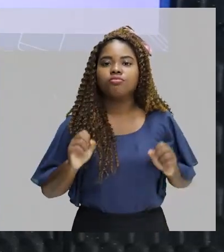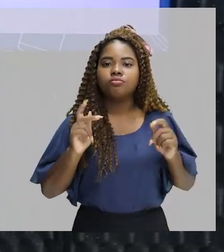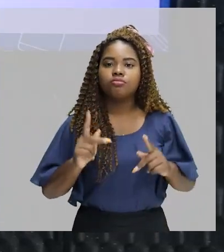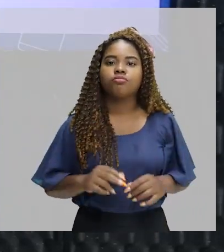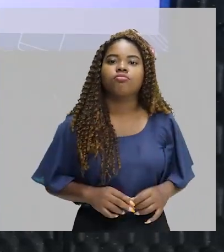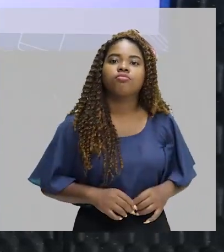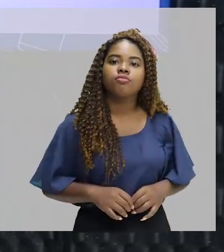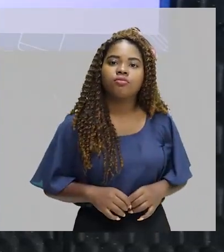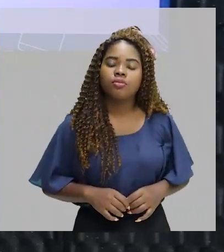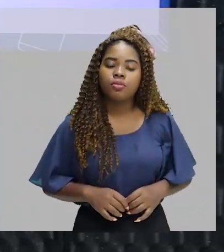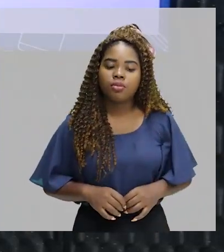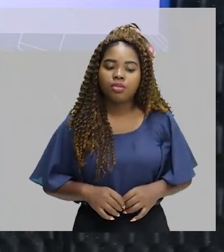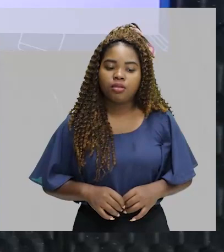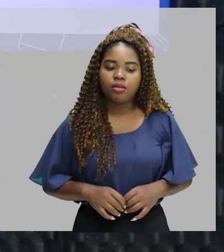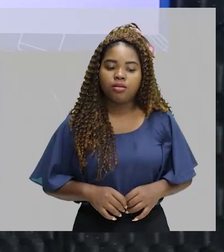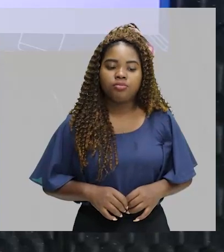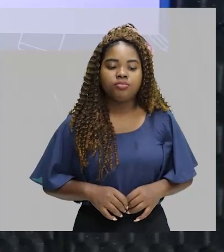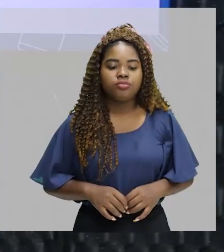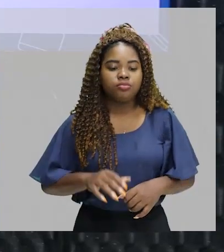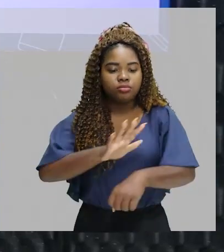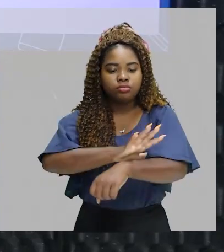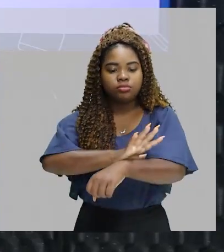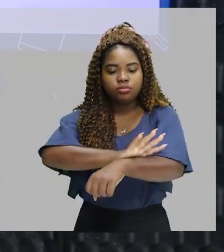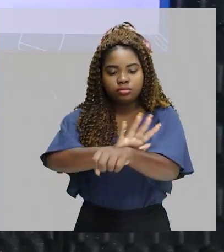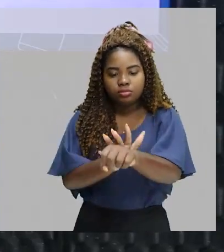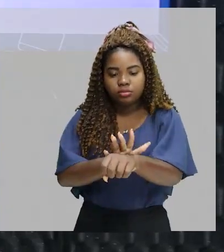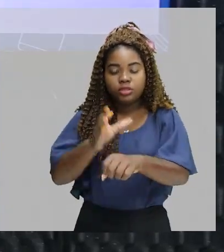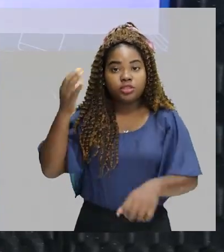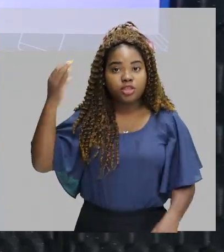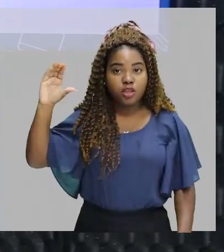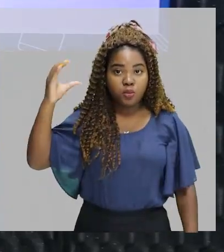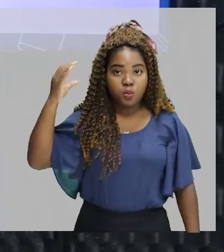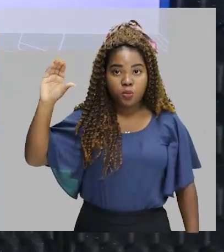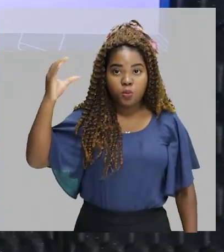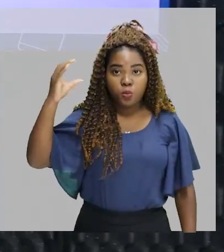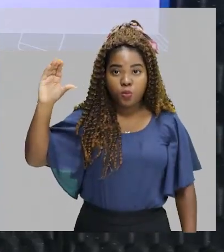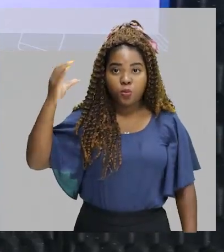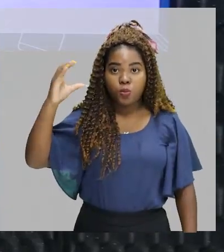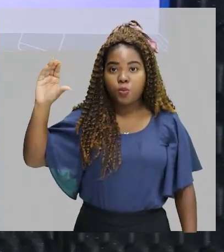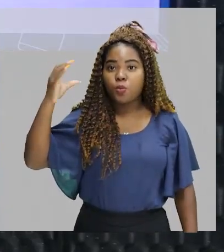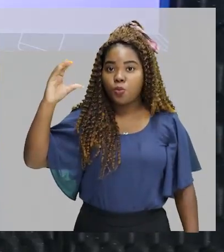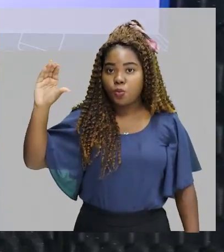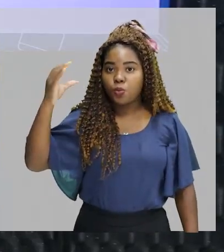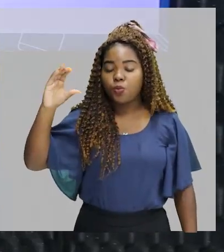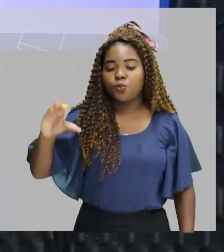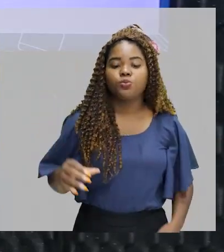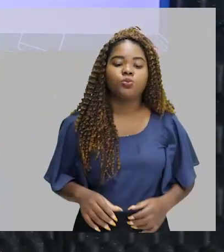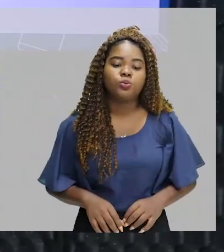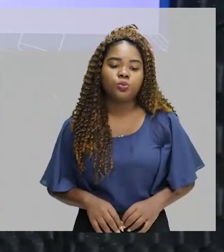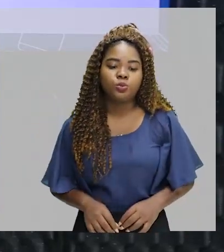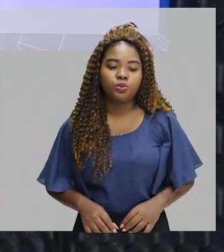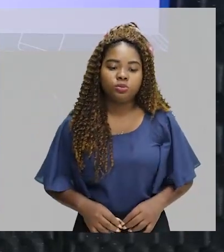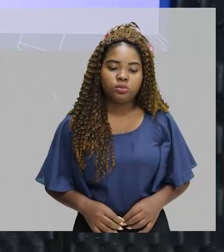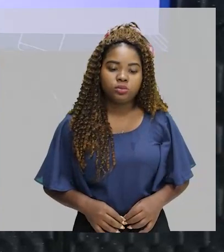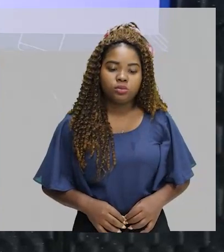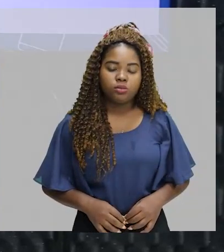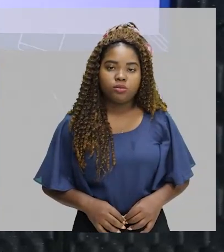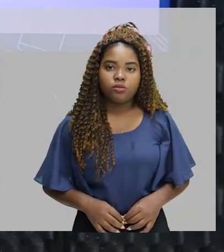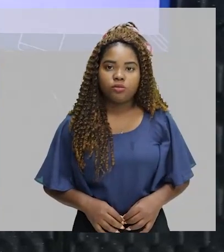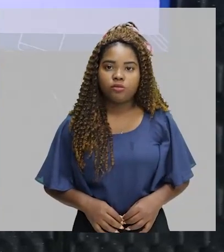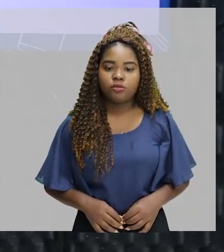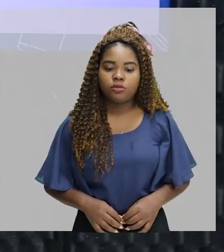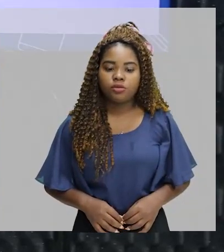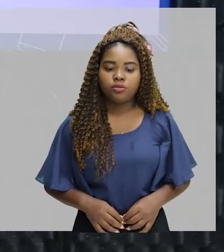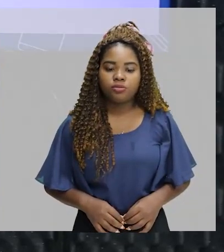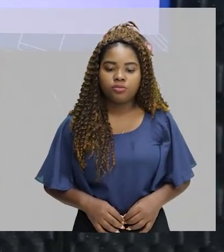beleza? Racismo cultural. A gente está falando já da dimensão da cultura, não mais instituição. O